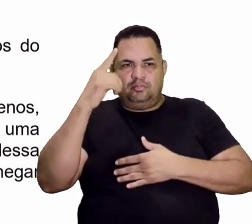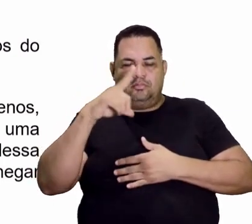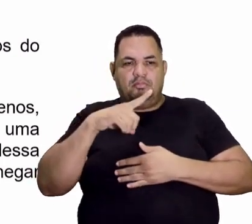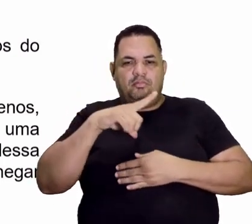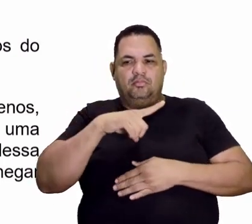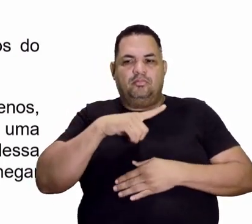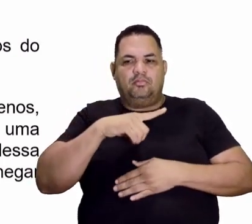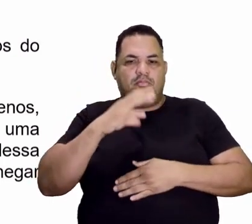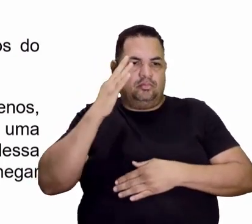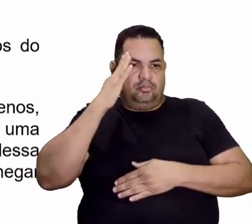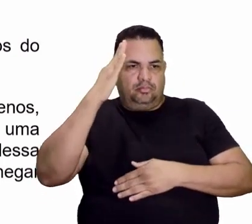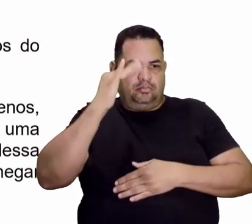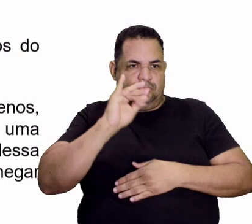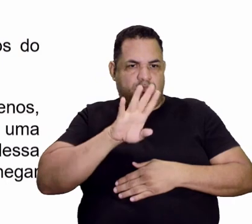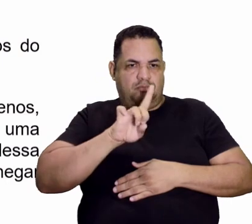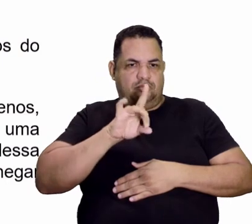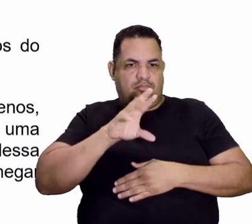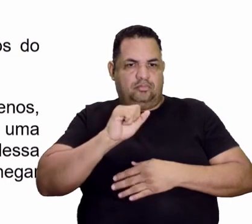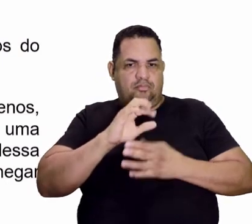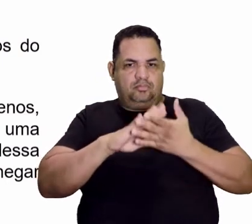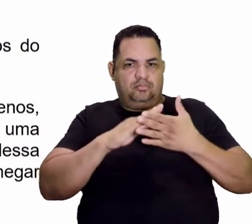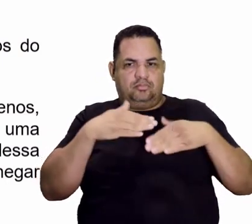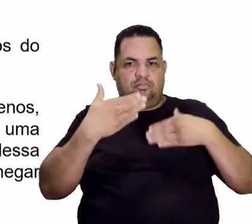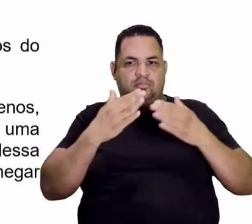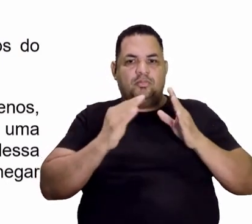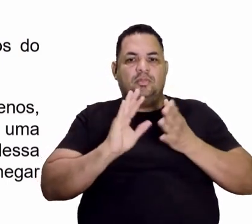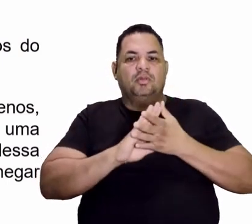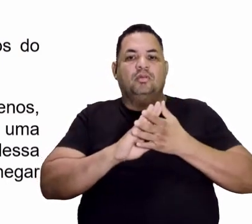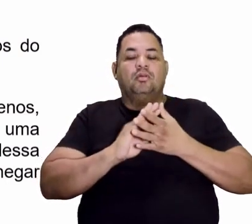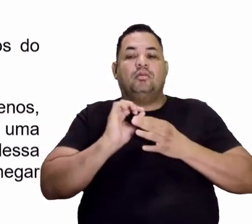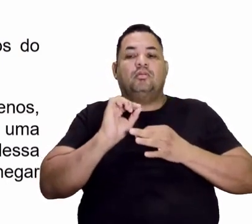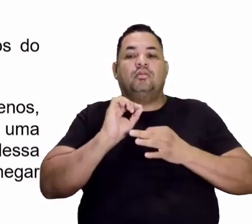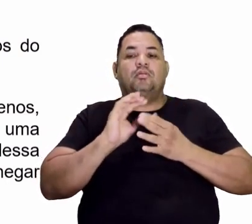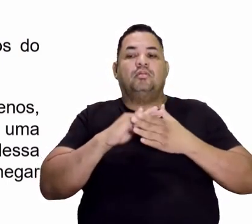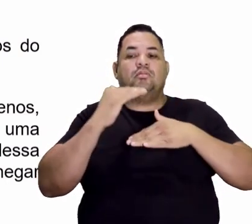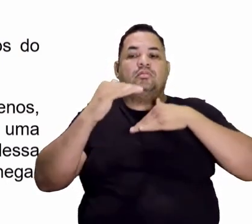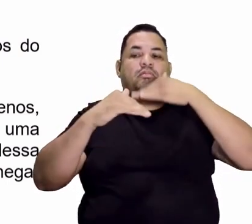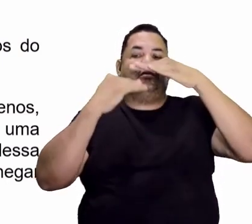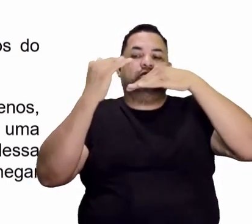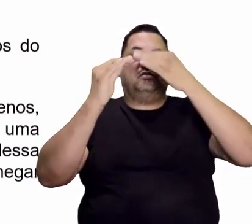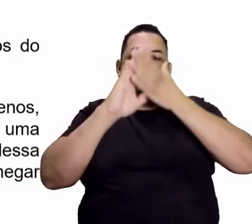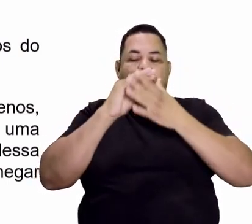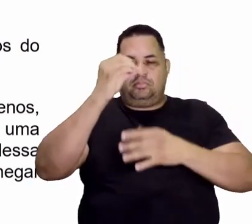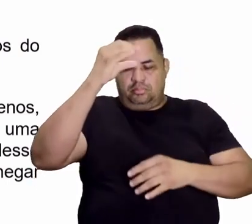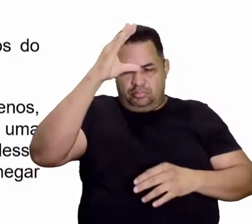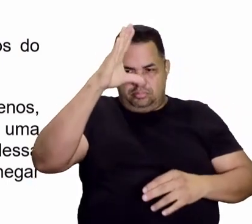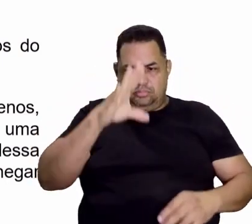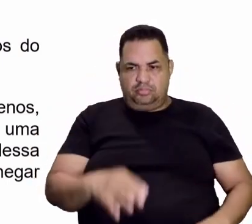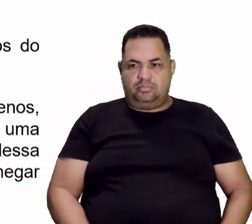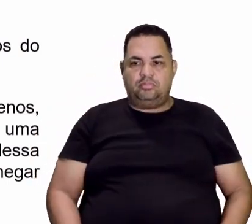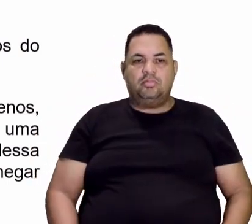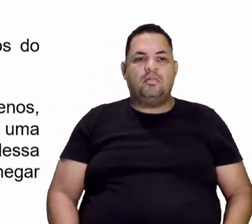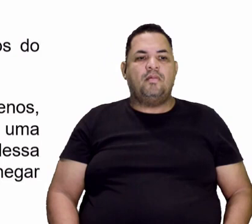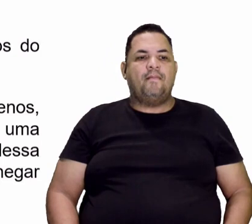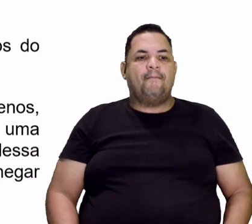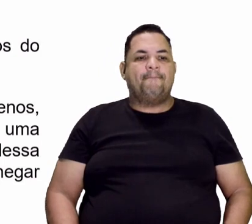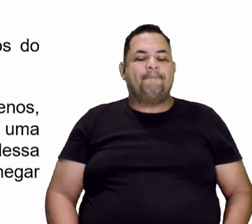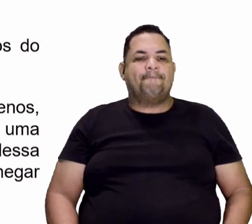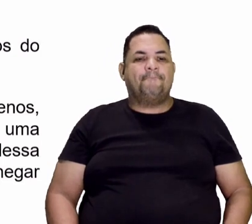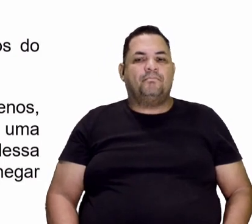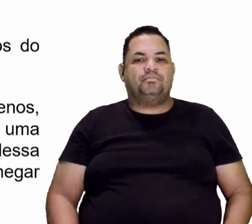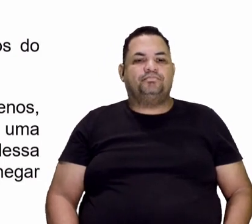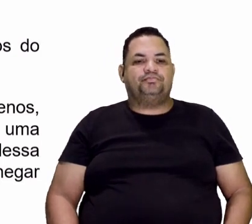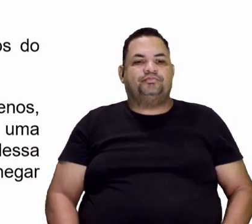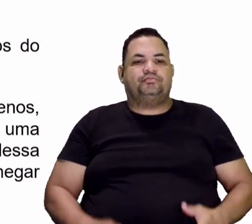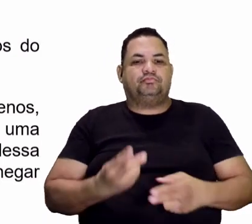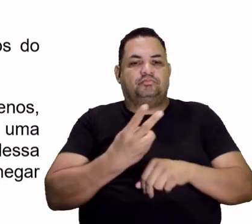chamada de teoria dos ídolos, com relação àquilo que pode comprometer o progresso do conhecimento. Ele